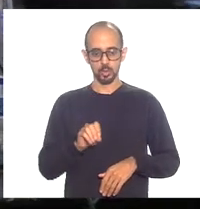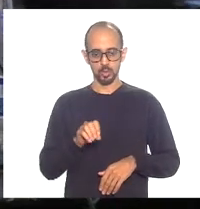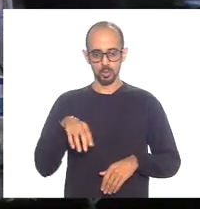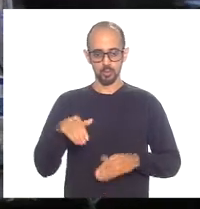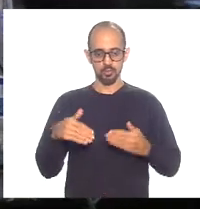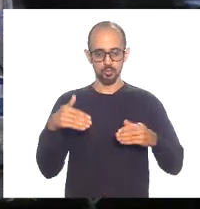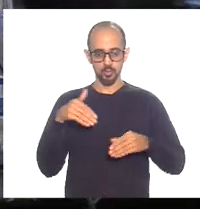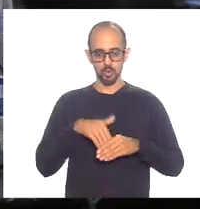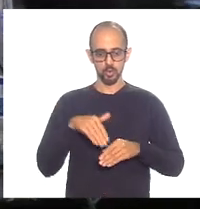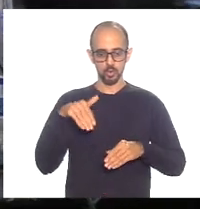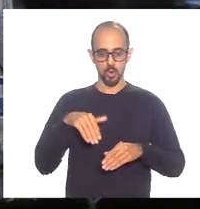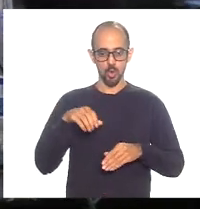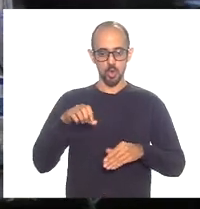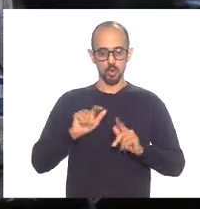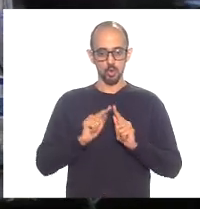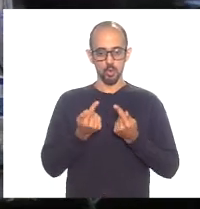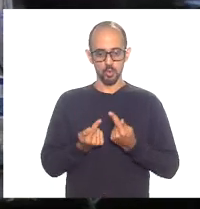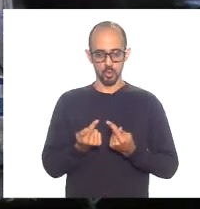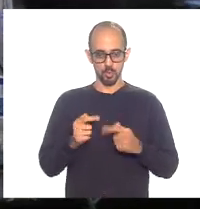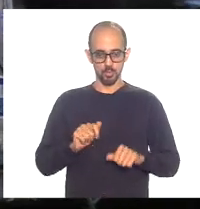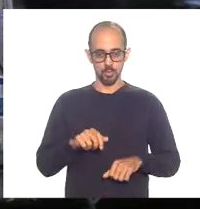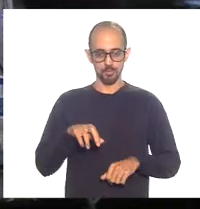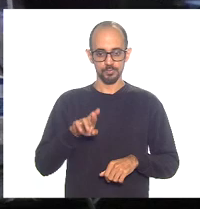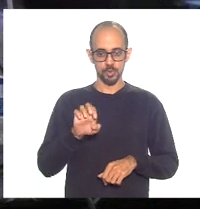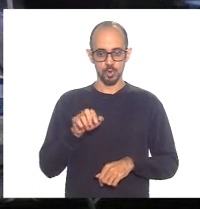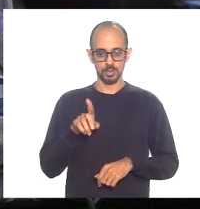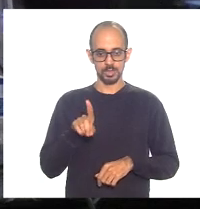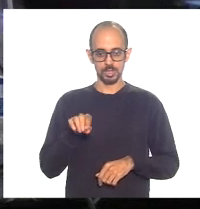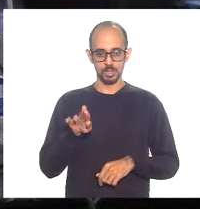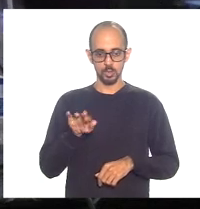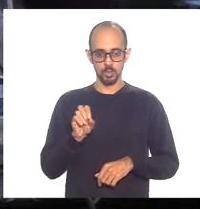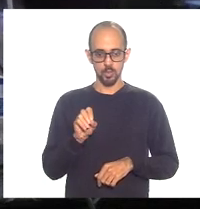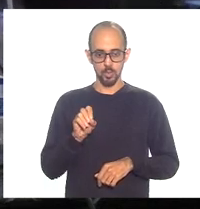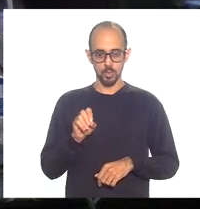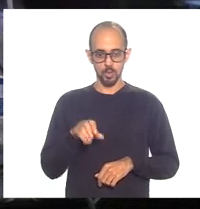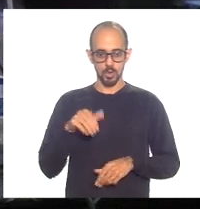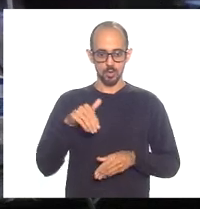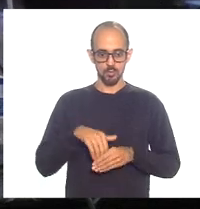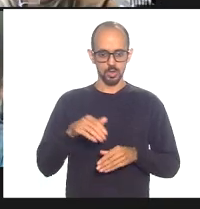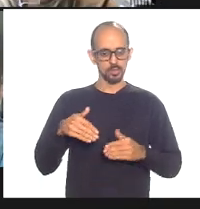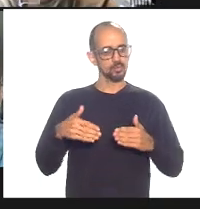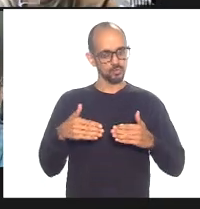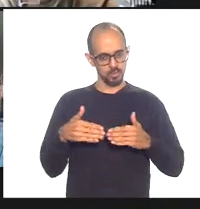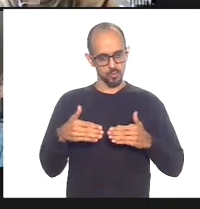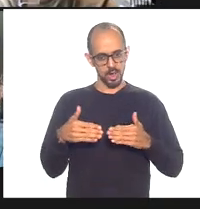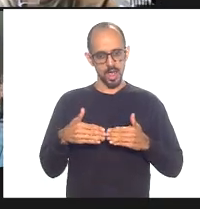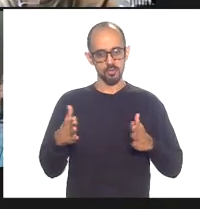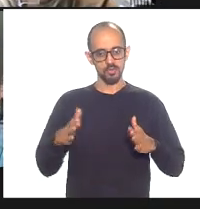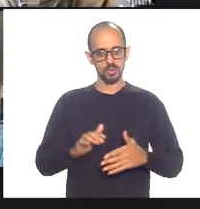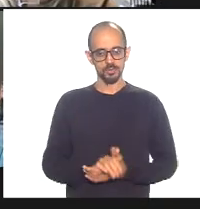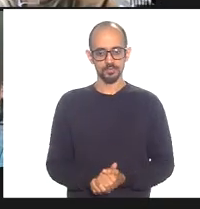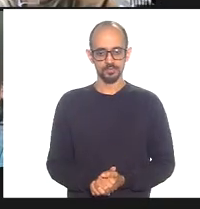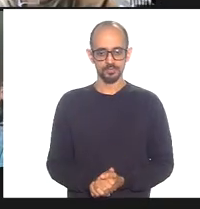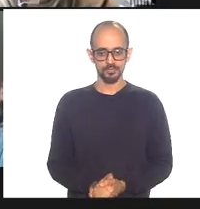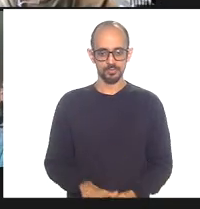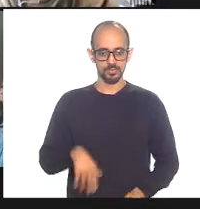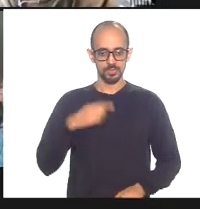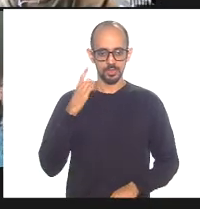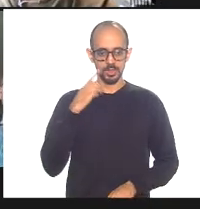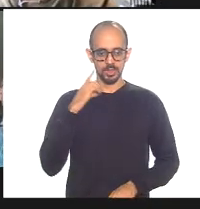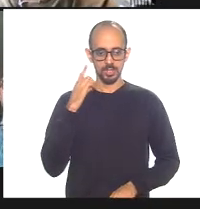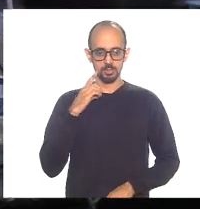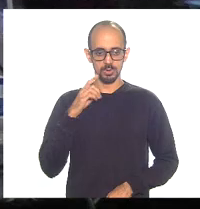Votou favorável no grupo. Deputado Rodrigo Amorim. Favorável, senhora presidente. Favorável.